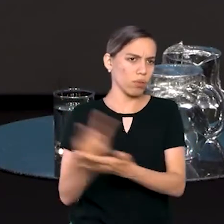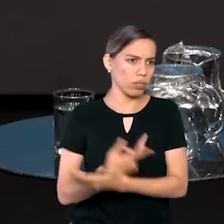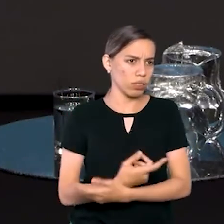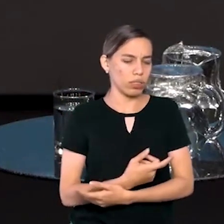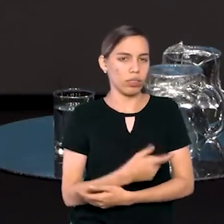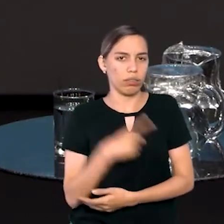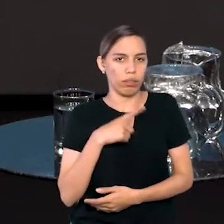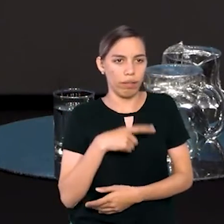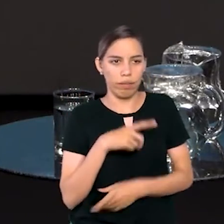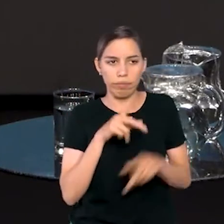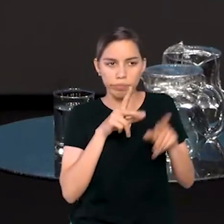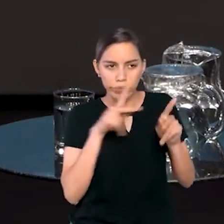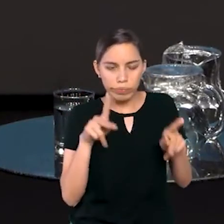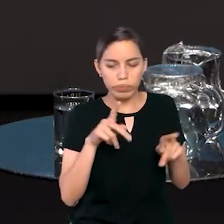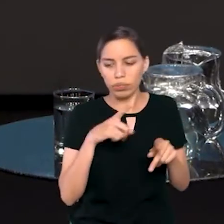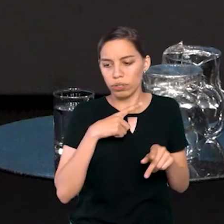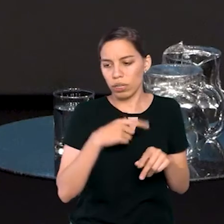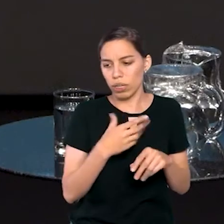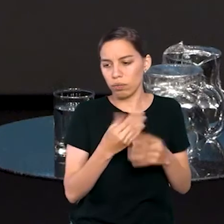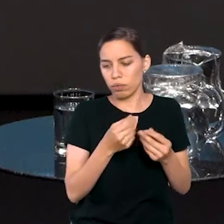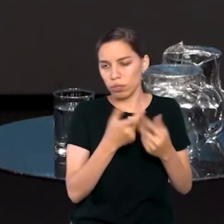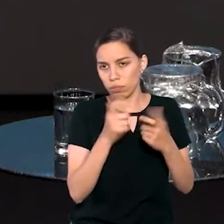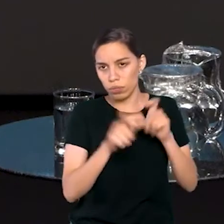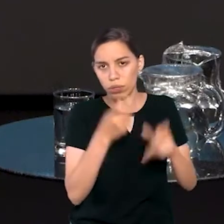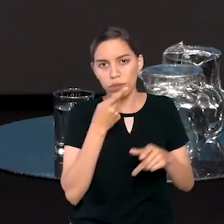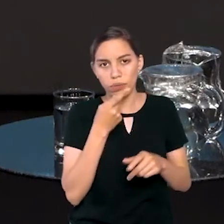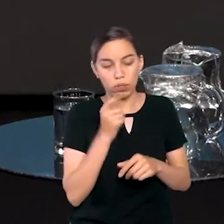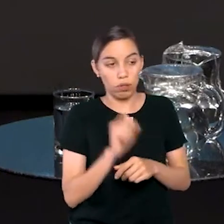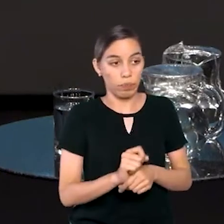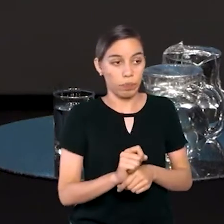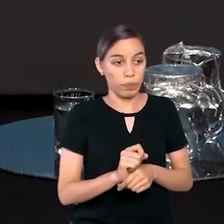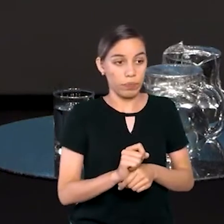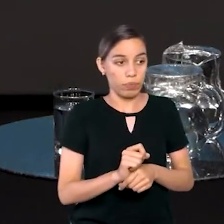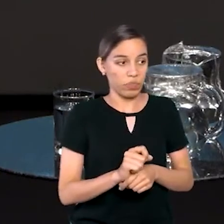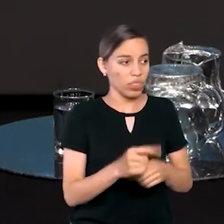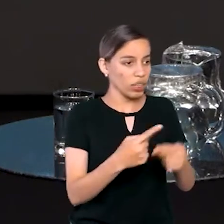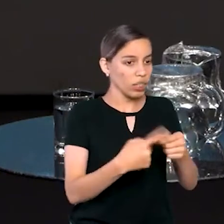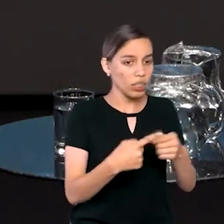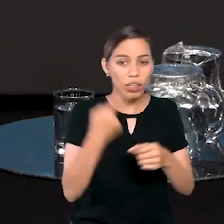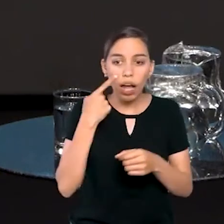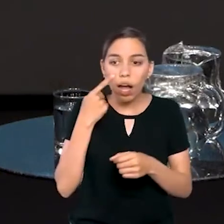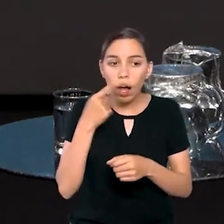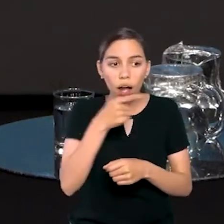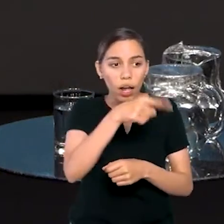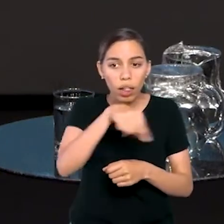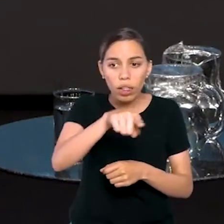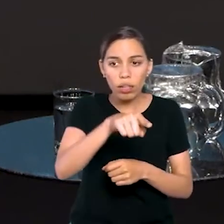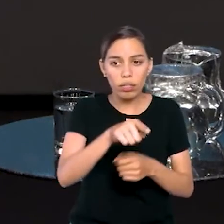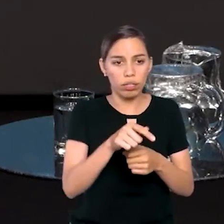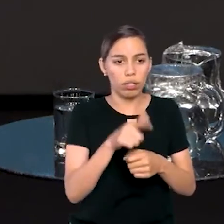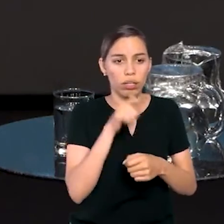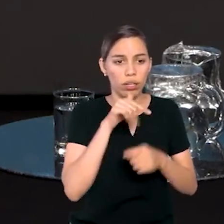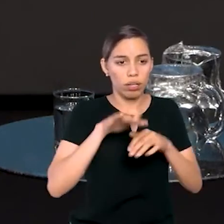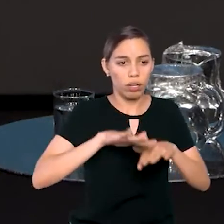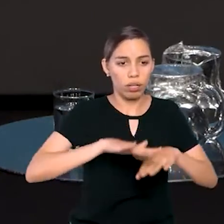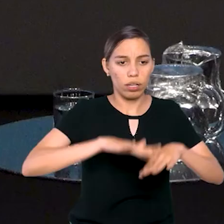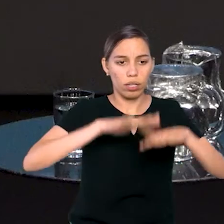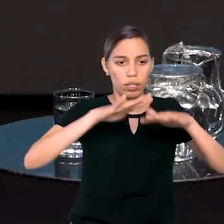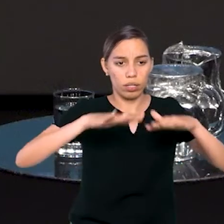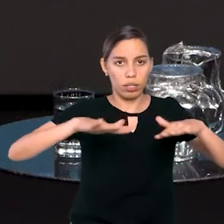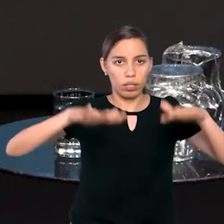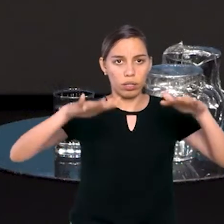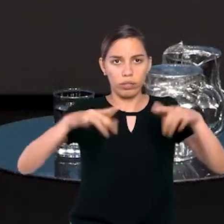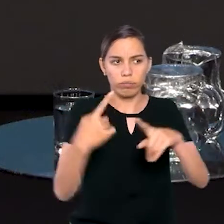e falavam: veja como é que está tudo calçado. Está tudo calçado, está tudo asfaltado, é claro, onde a água